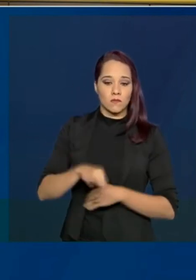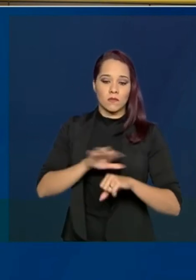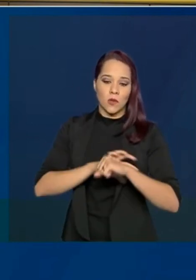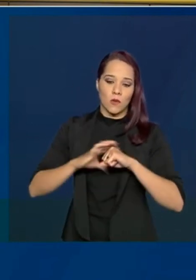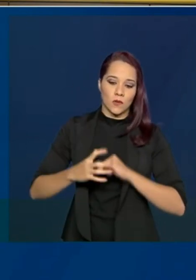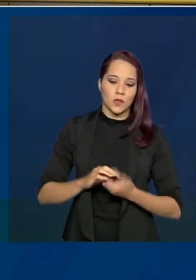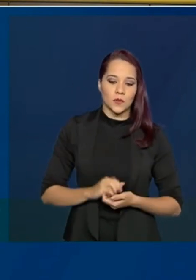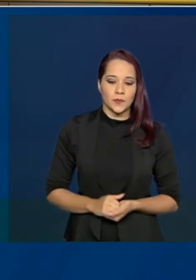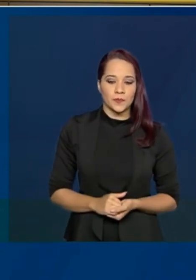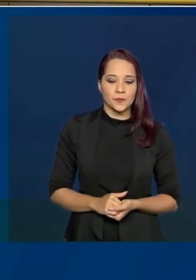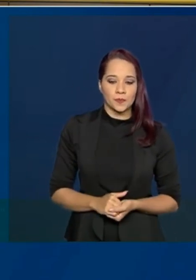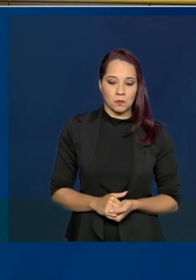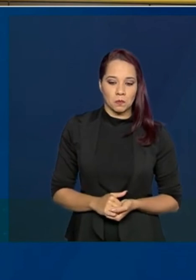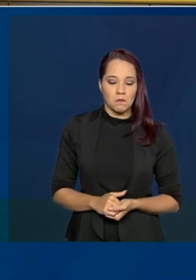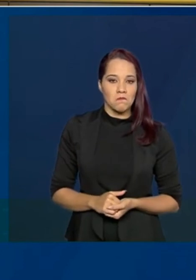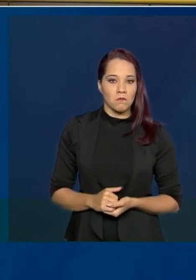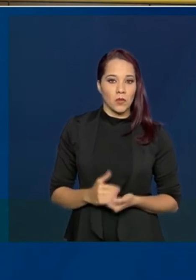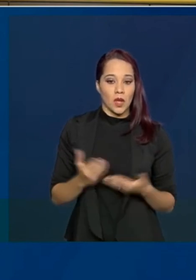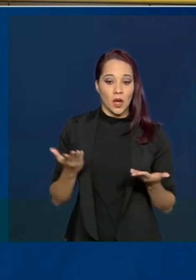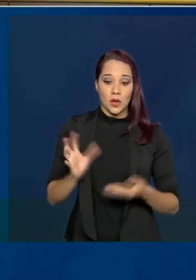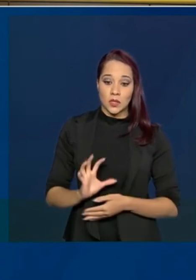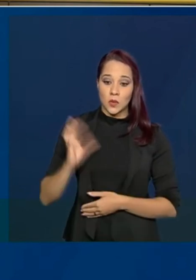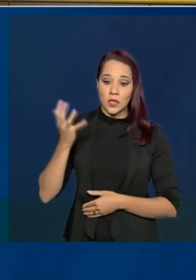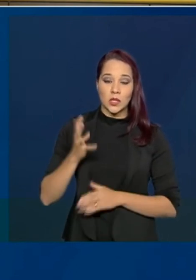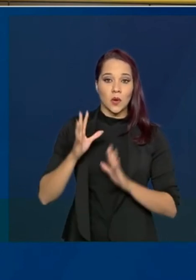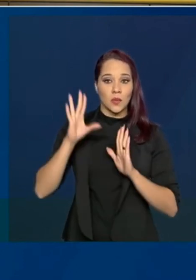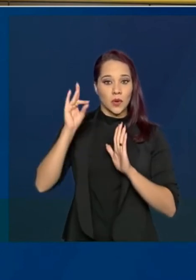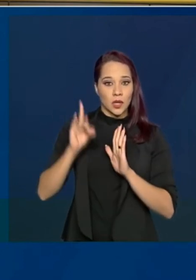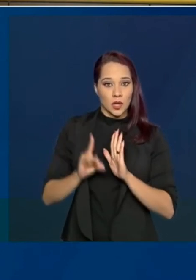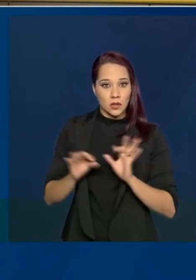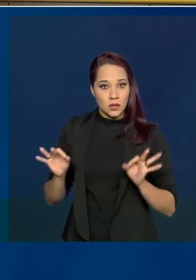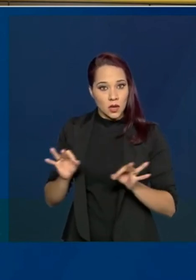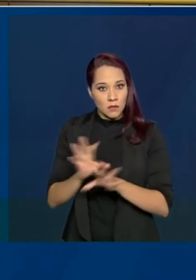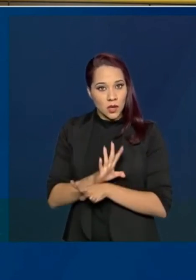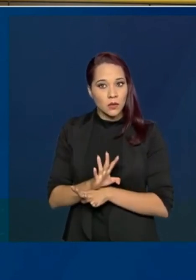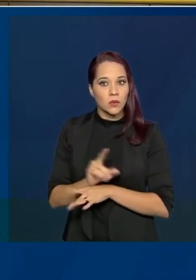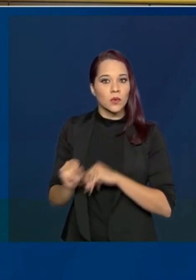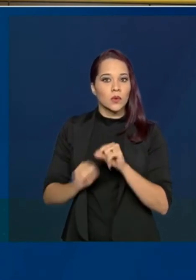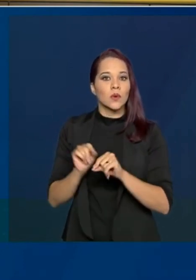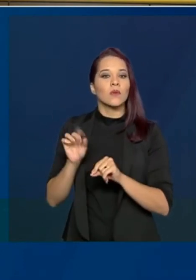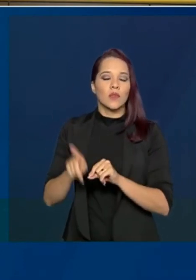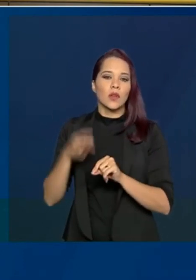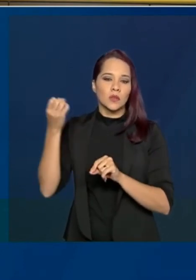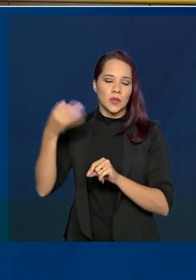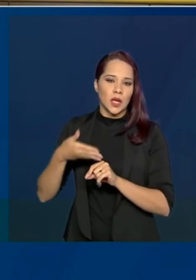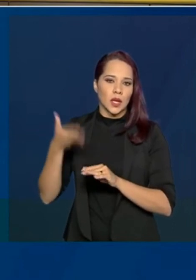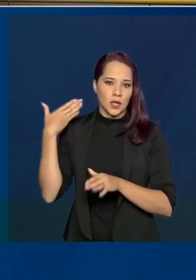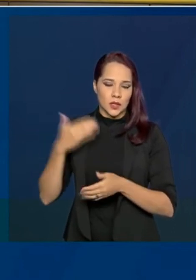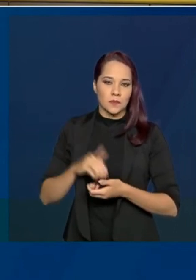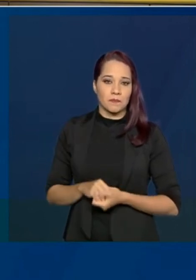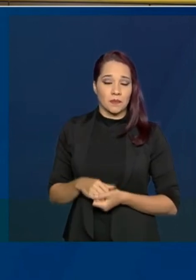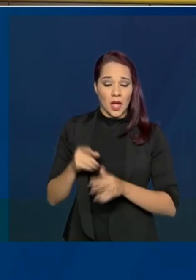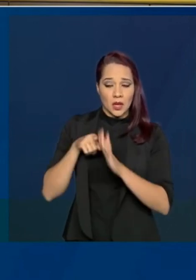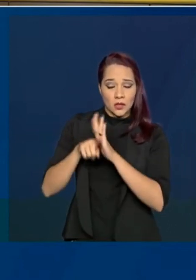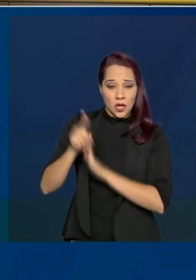Covid. E em relação à situação por critério de encerramento, foi o que eu coloquei anteriormente. Além do